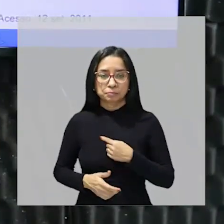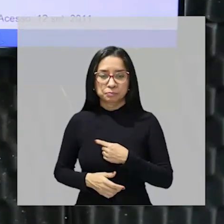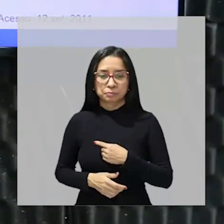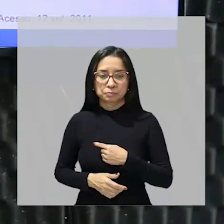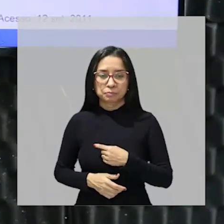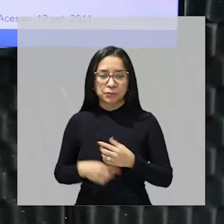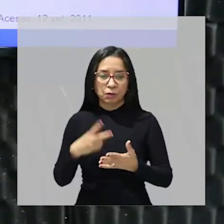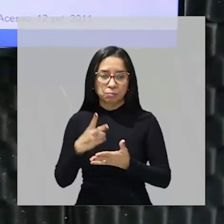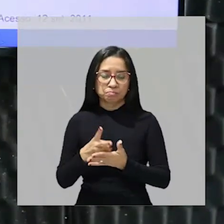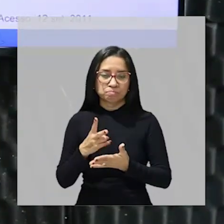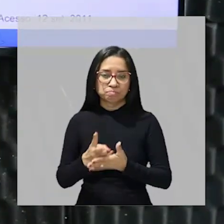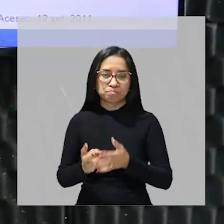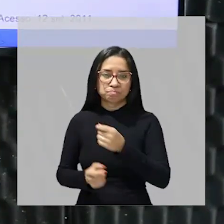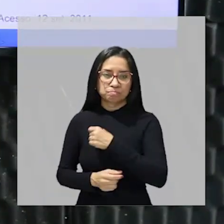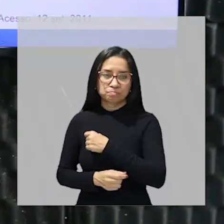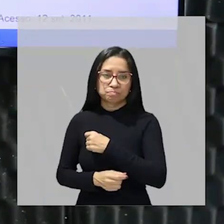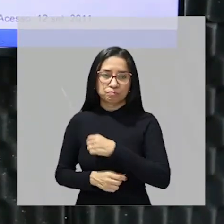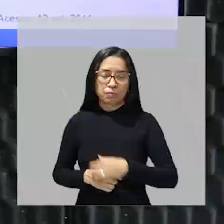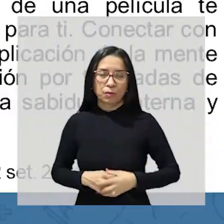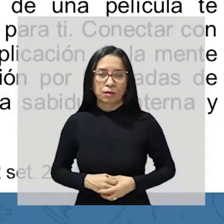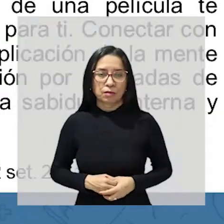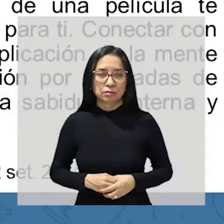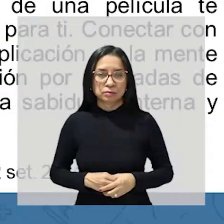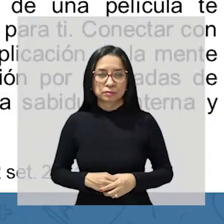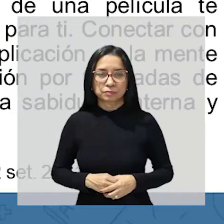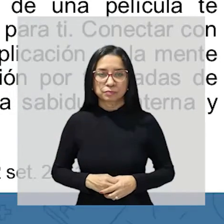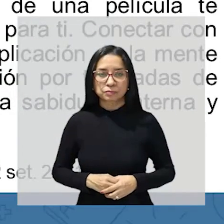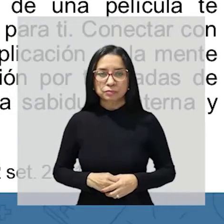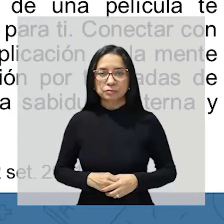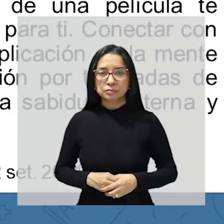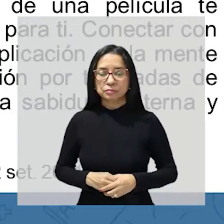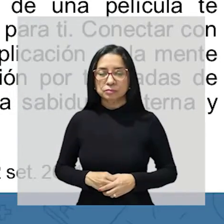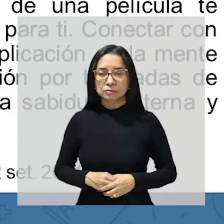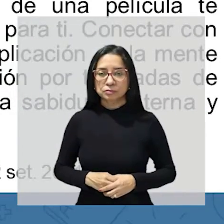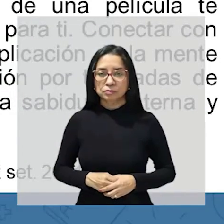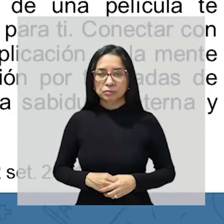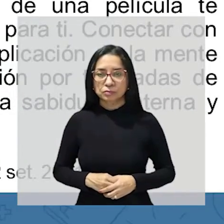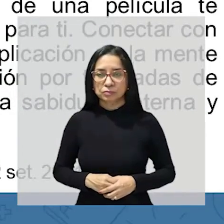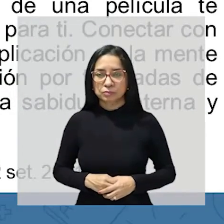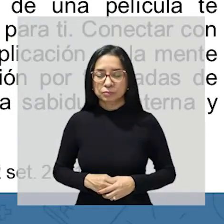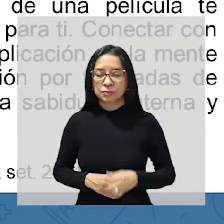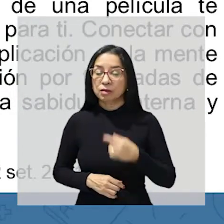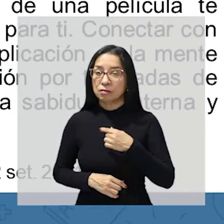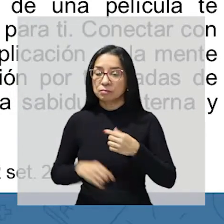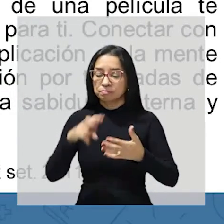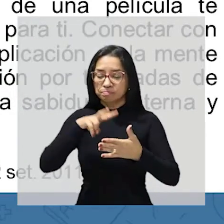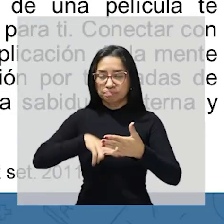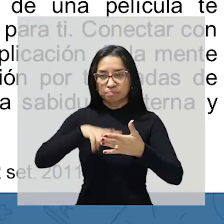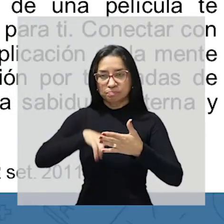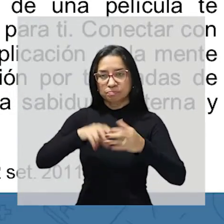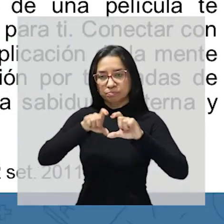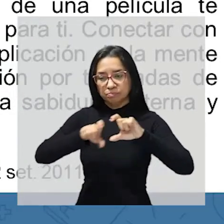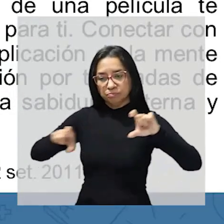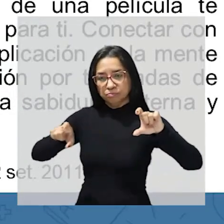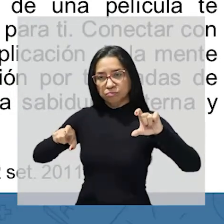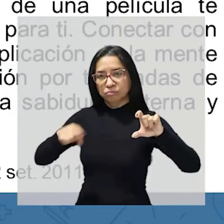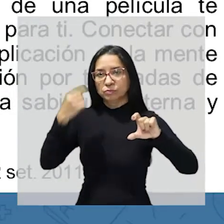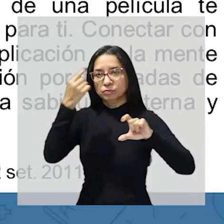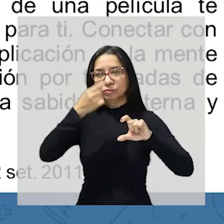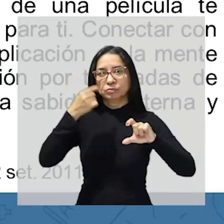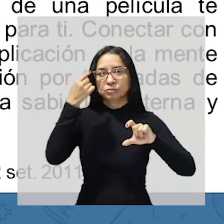texto continua. Parece magia, pero no lo es. Es tan solo energía en